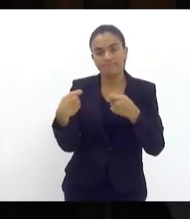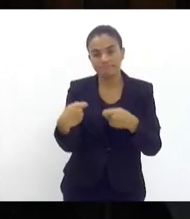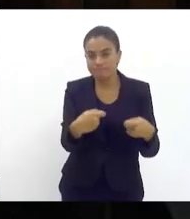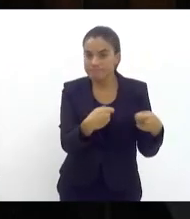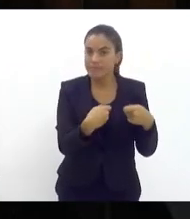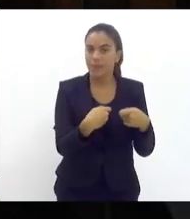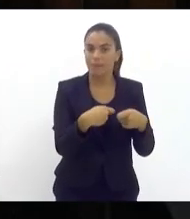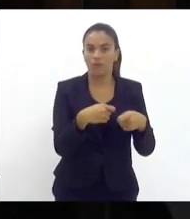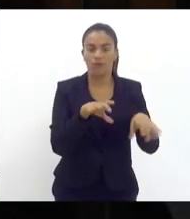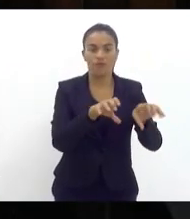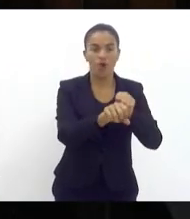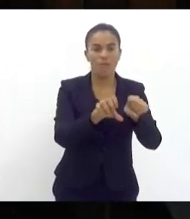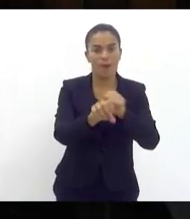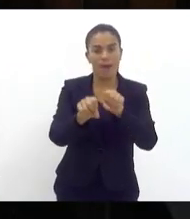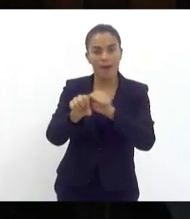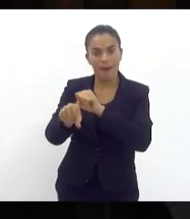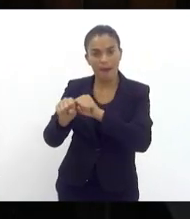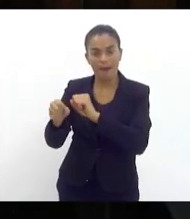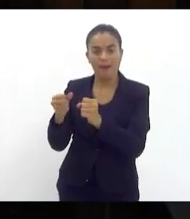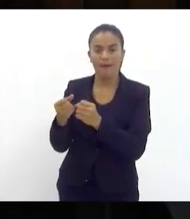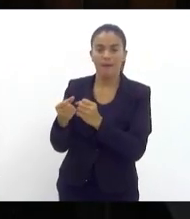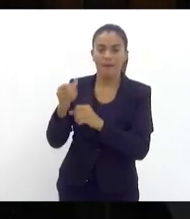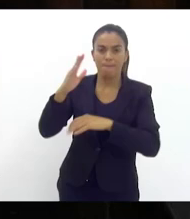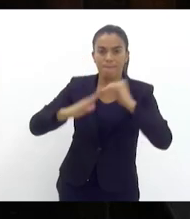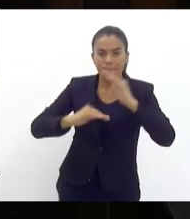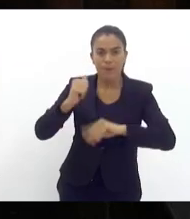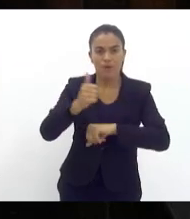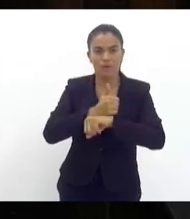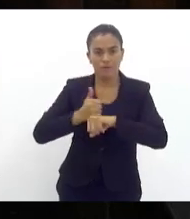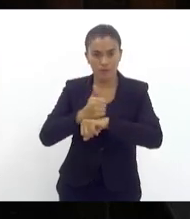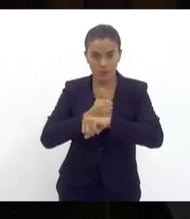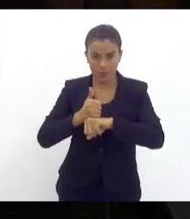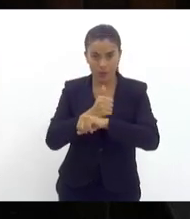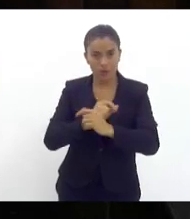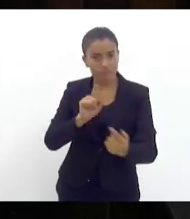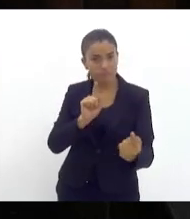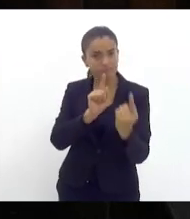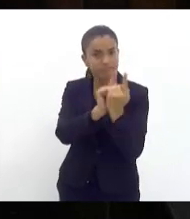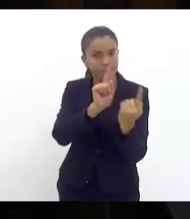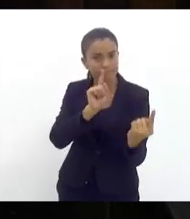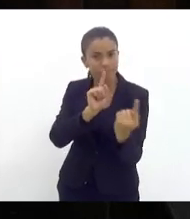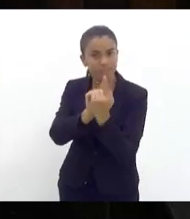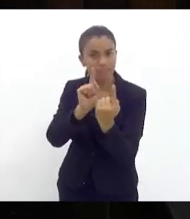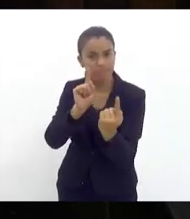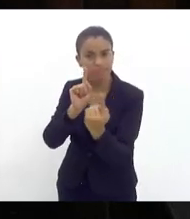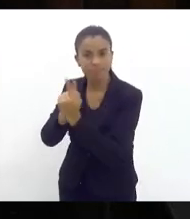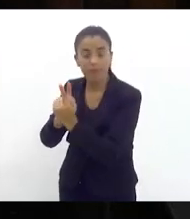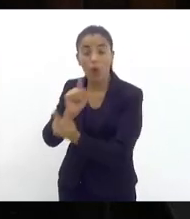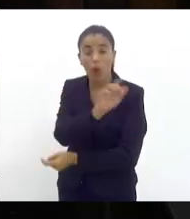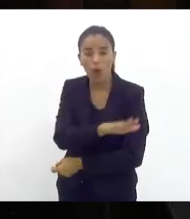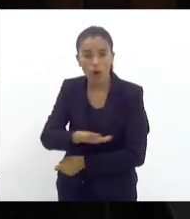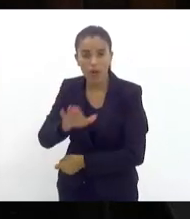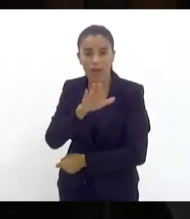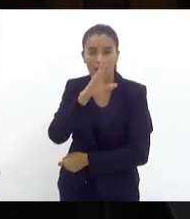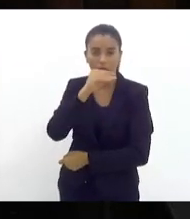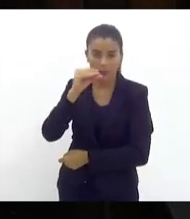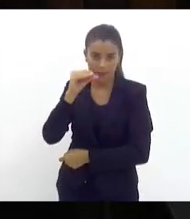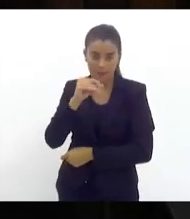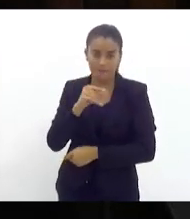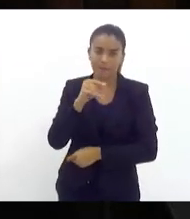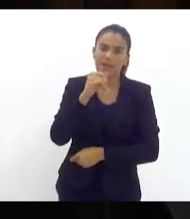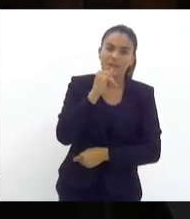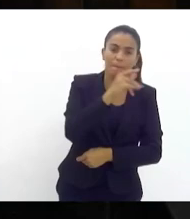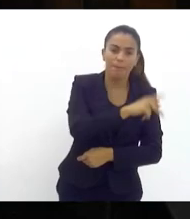capacitar e apoiar profissionais que lidam diretamente com crianças e adolescentes como